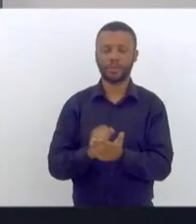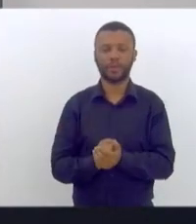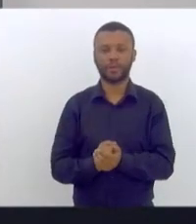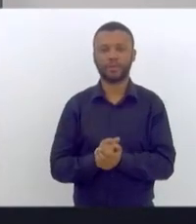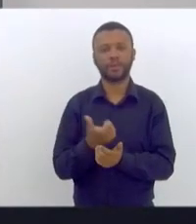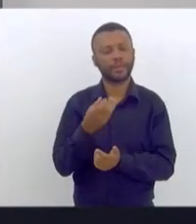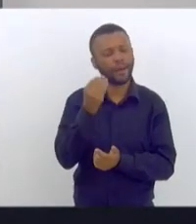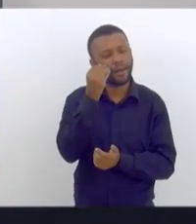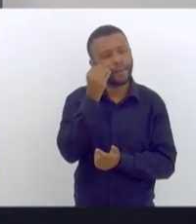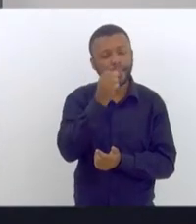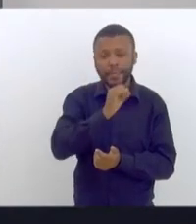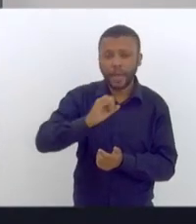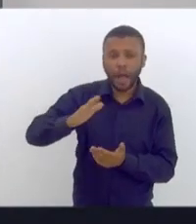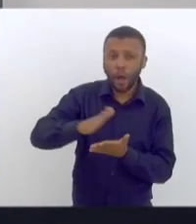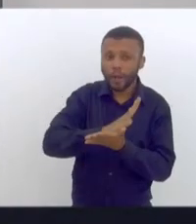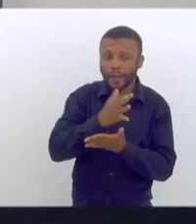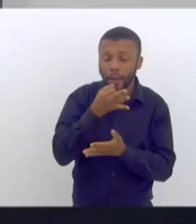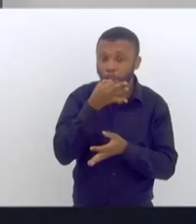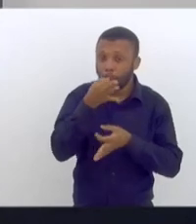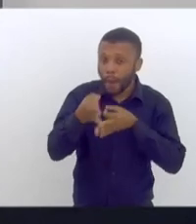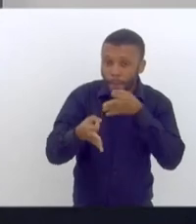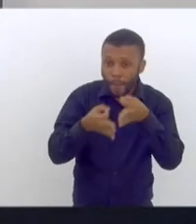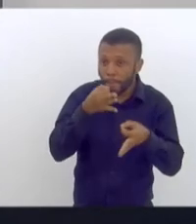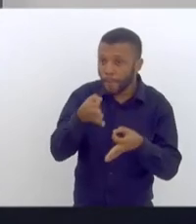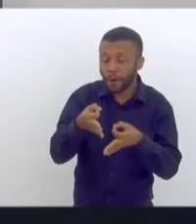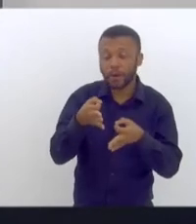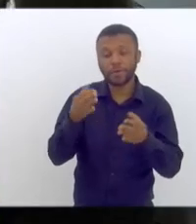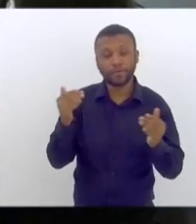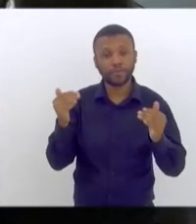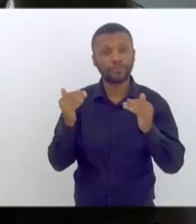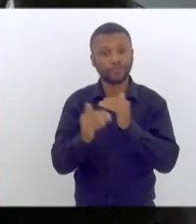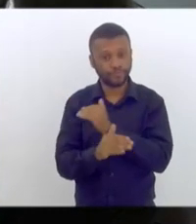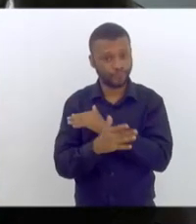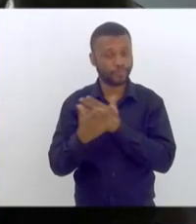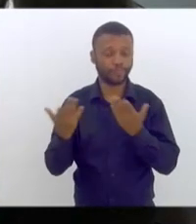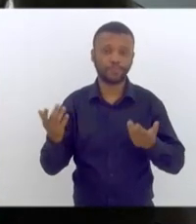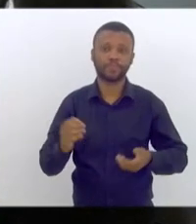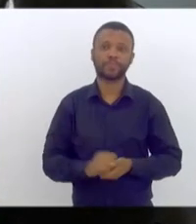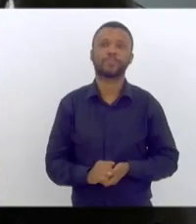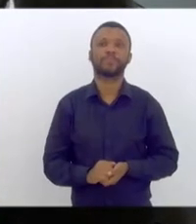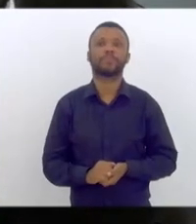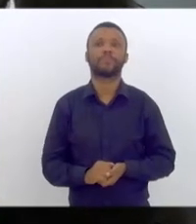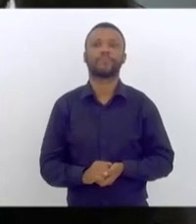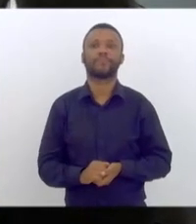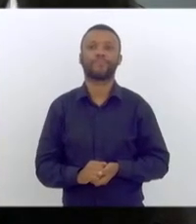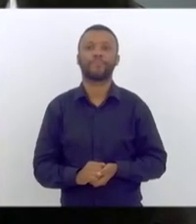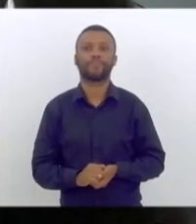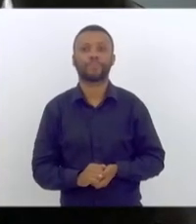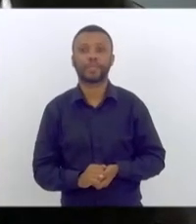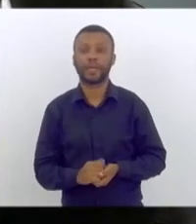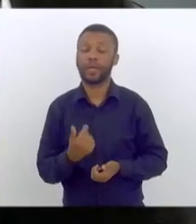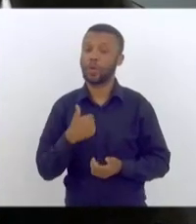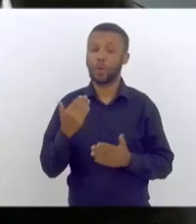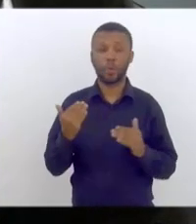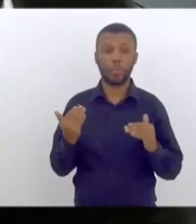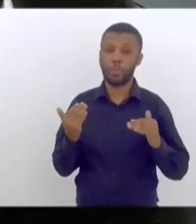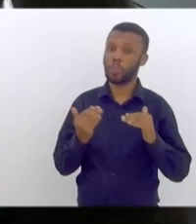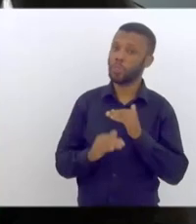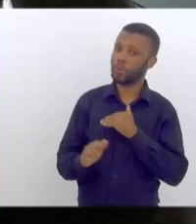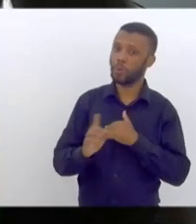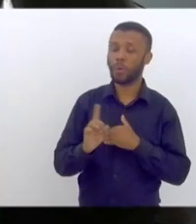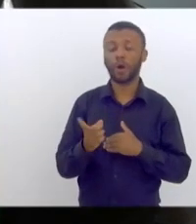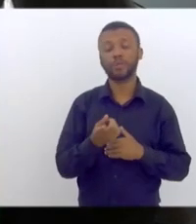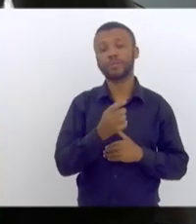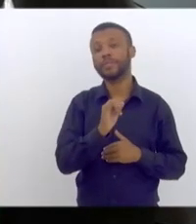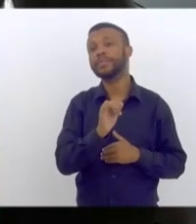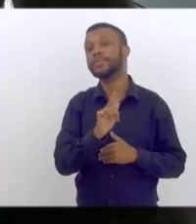se alguém quer fazer a sustentação contra mim só só observação não concorda com o IGPM